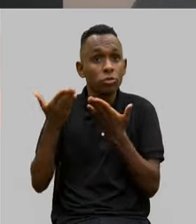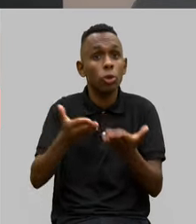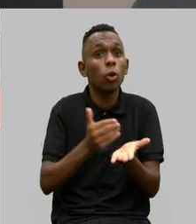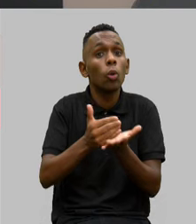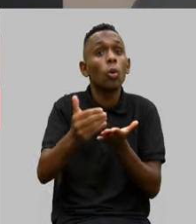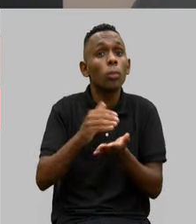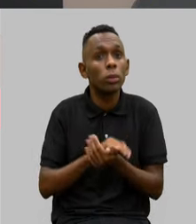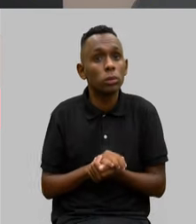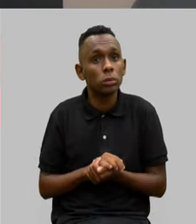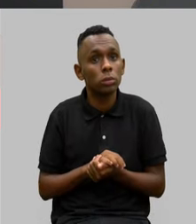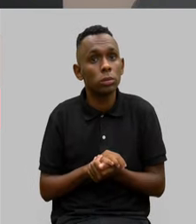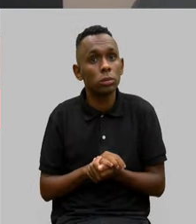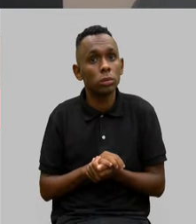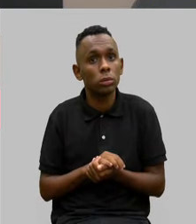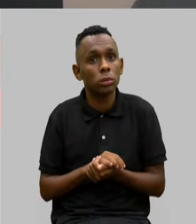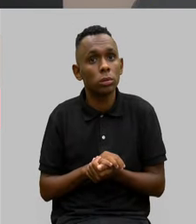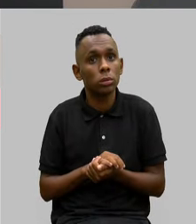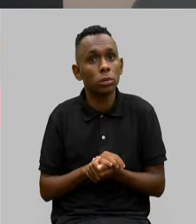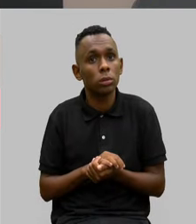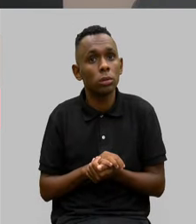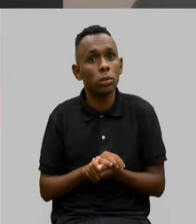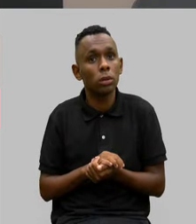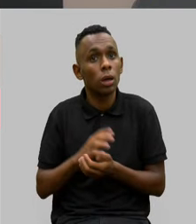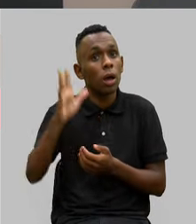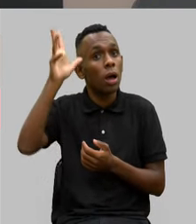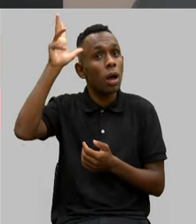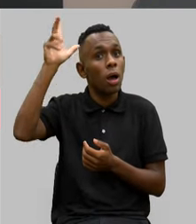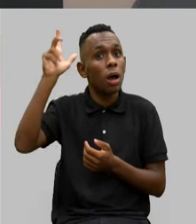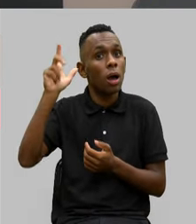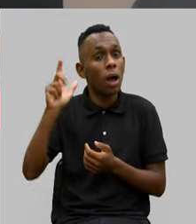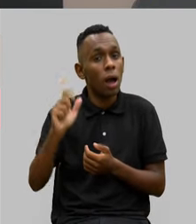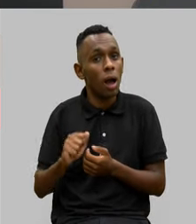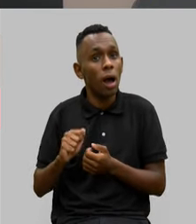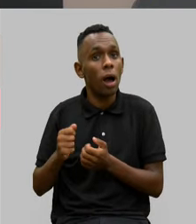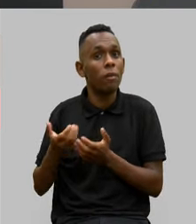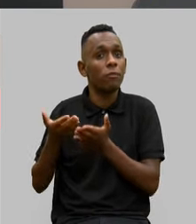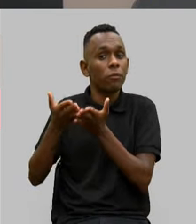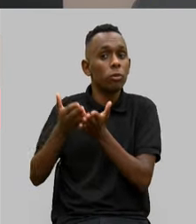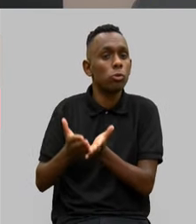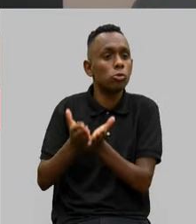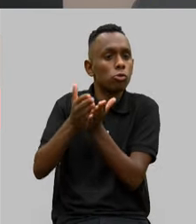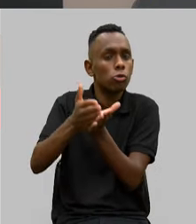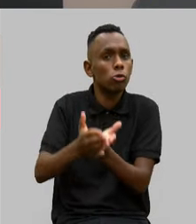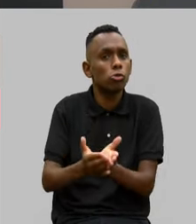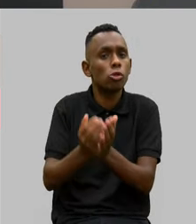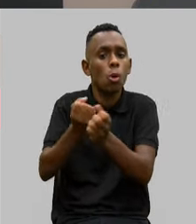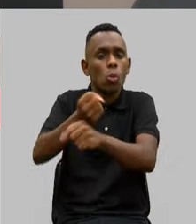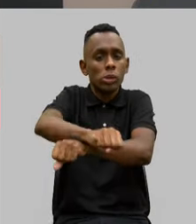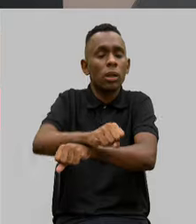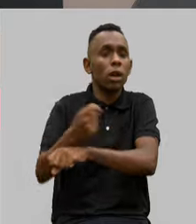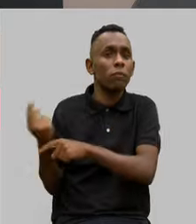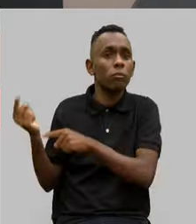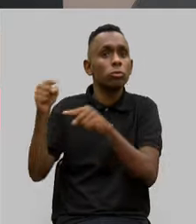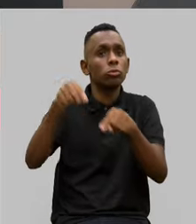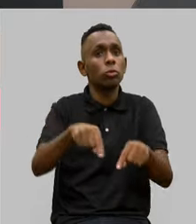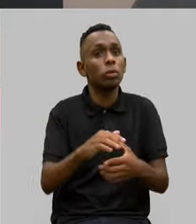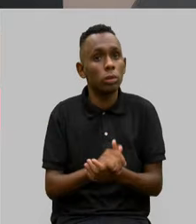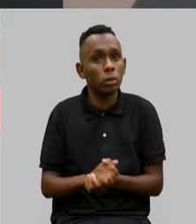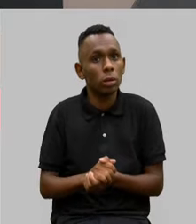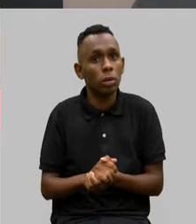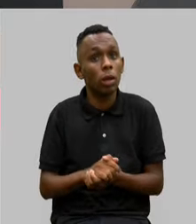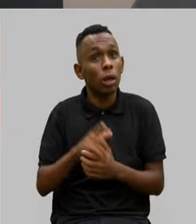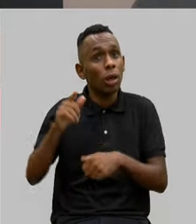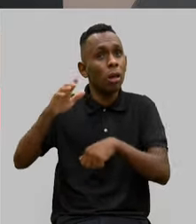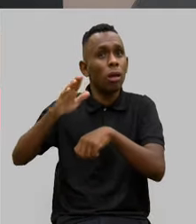quem é os africanos trouxeram n os negros africanos escravos era a droga que eles